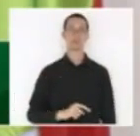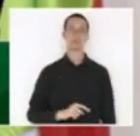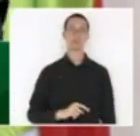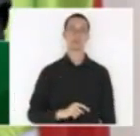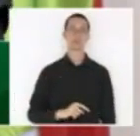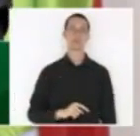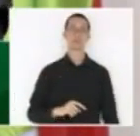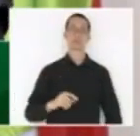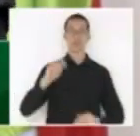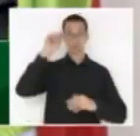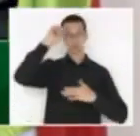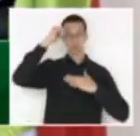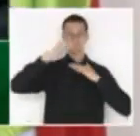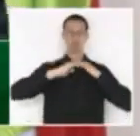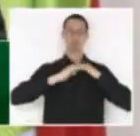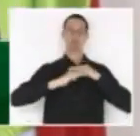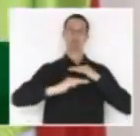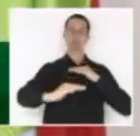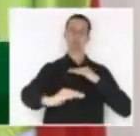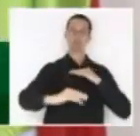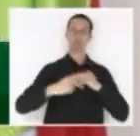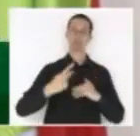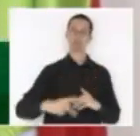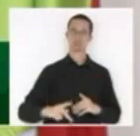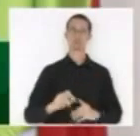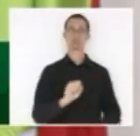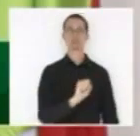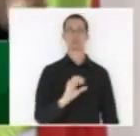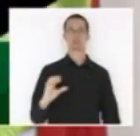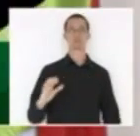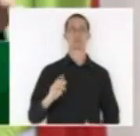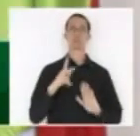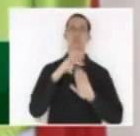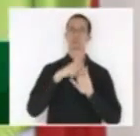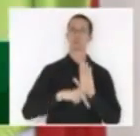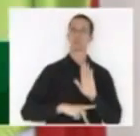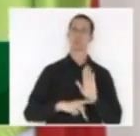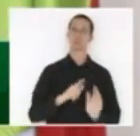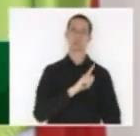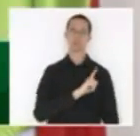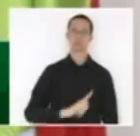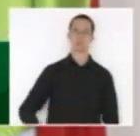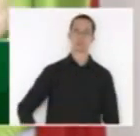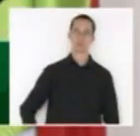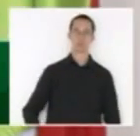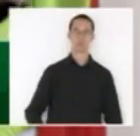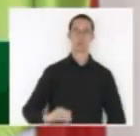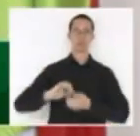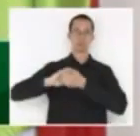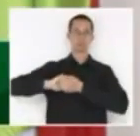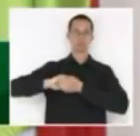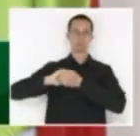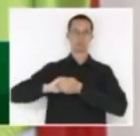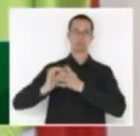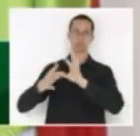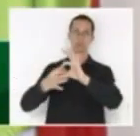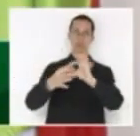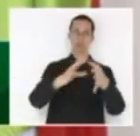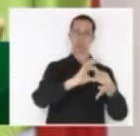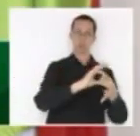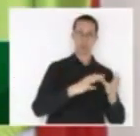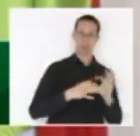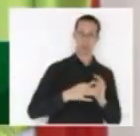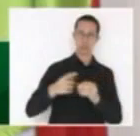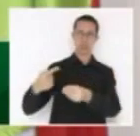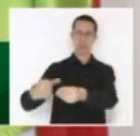Santa Catarina foi um projeto do governador Luiz Henrique ligar a todos os municípios. Não foi por causa das SDR.